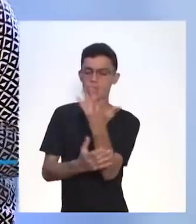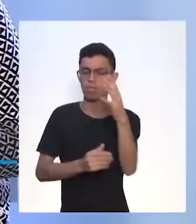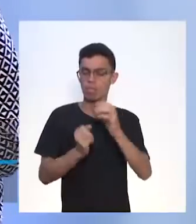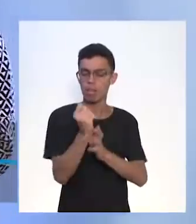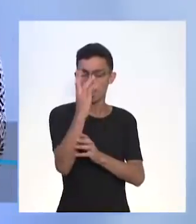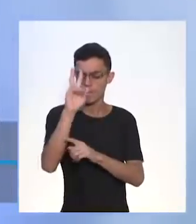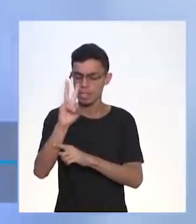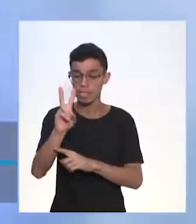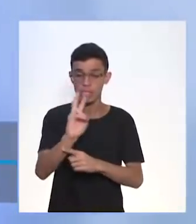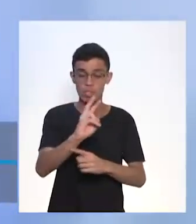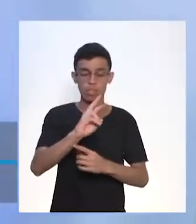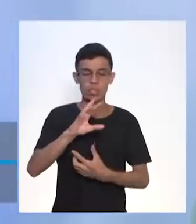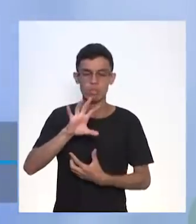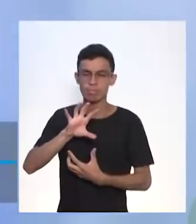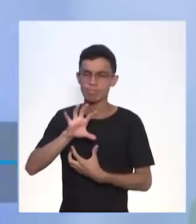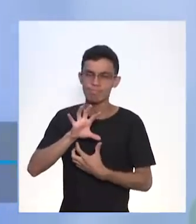né?